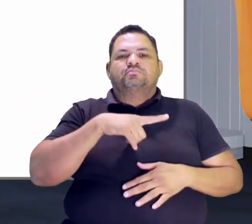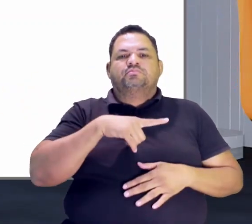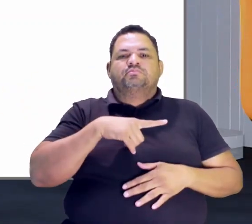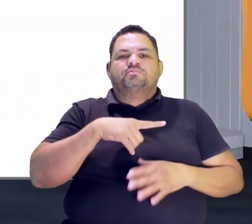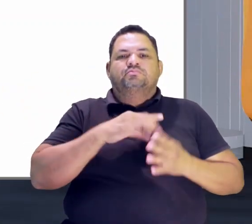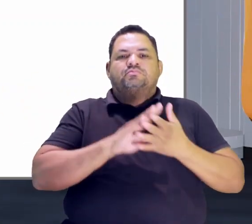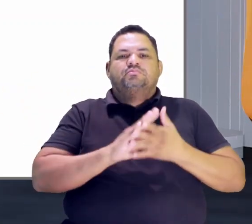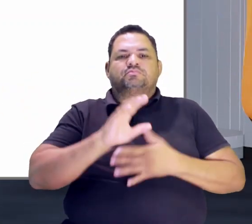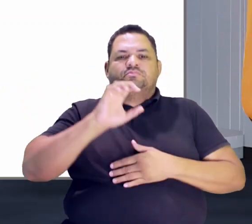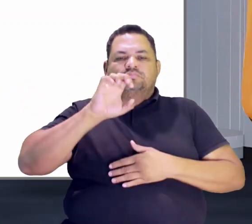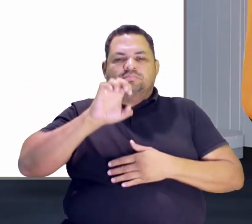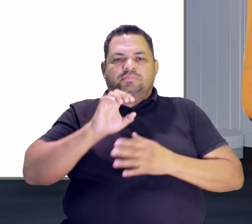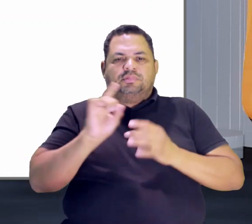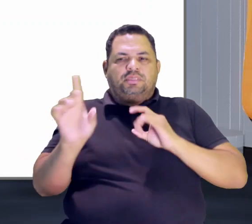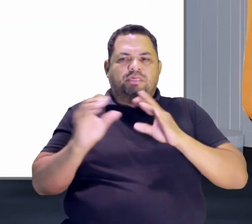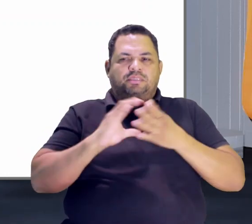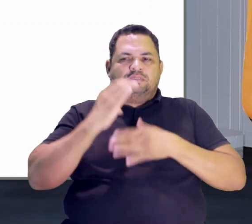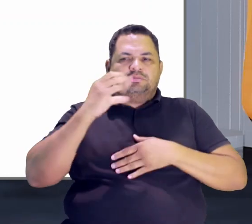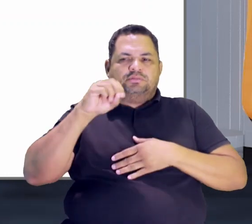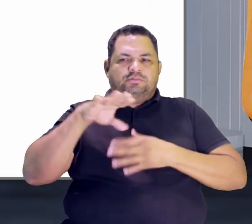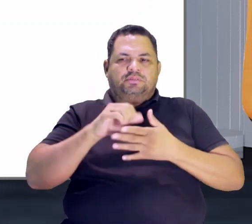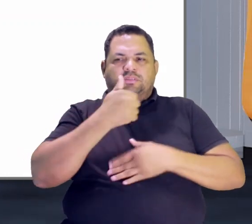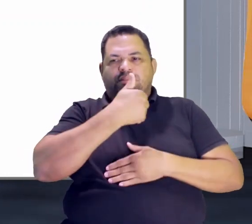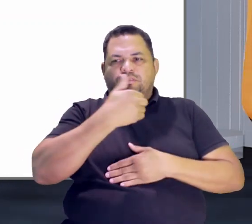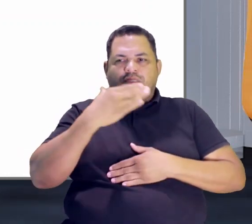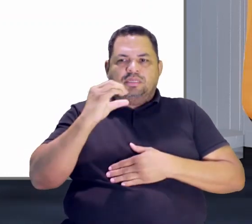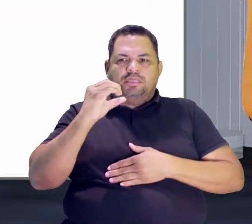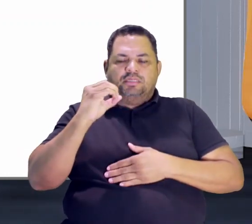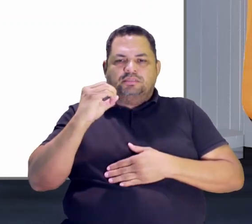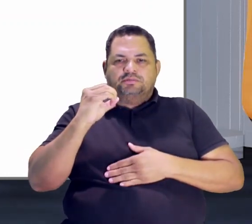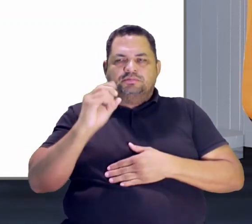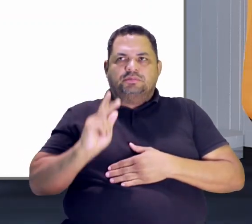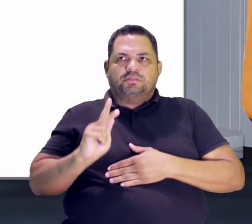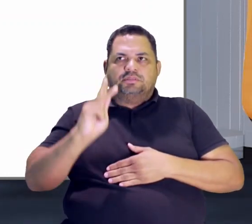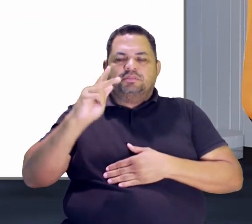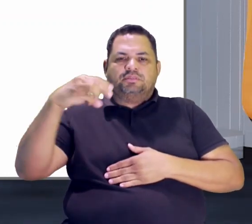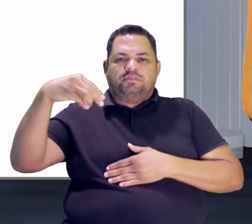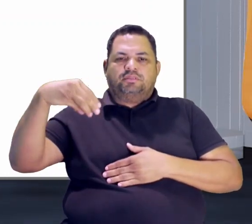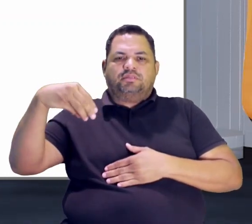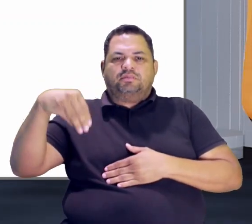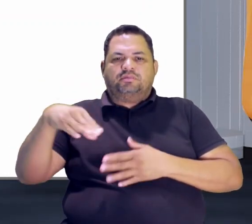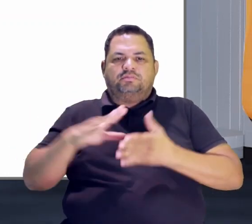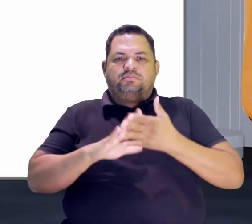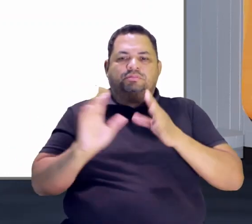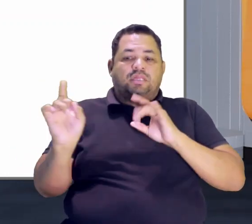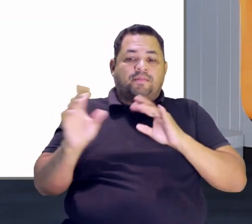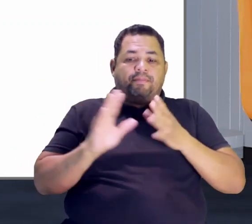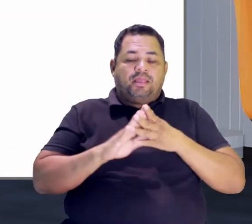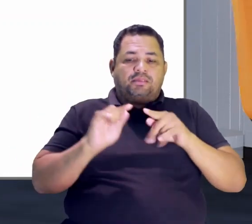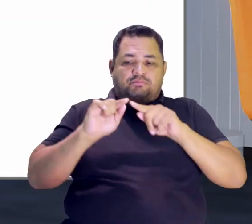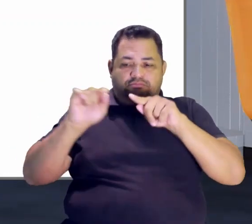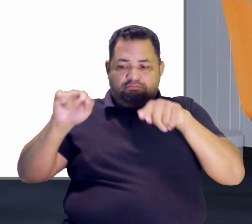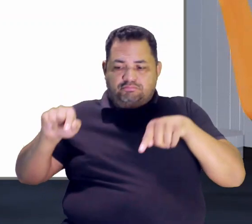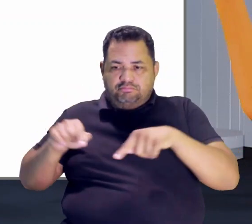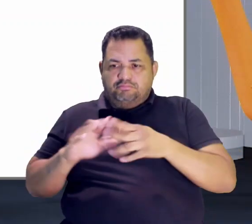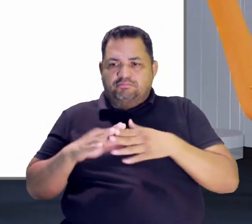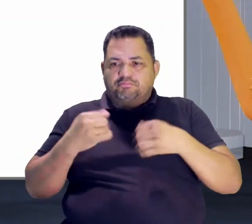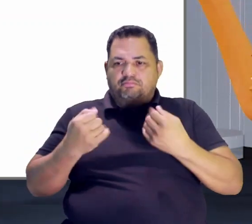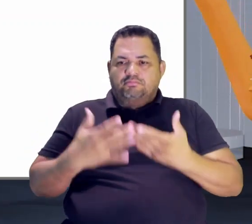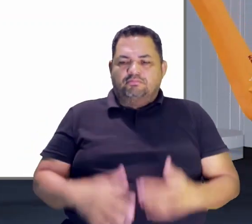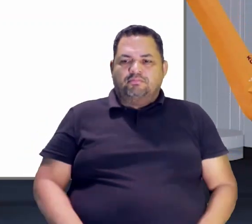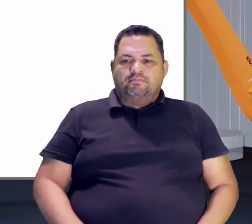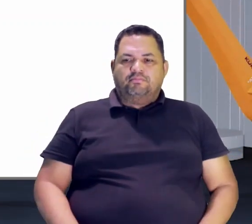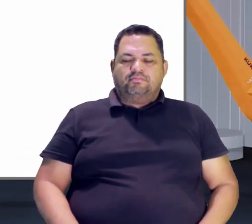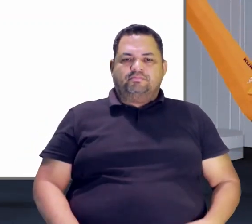escala. Cada centímetro, por exemplo, são 10 quilômetros. Cada centímetro é 500 quilômetros. Só que não importa estar medindo para cima e para o